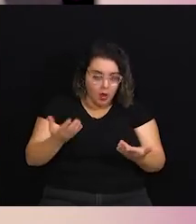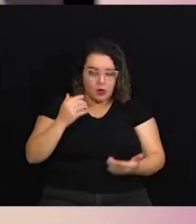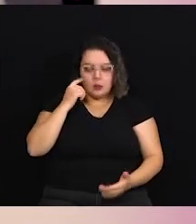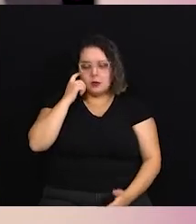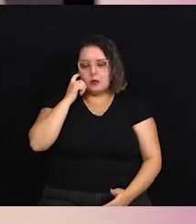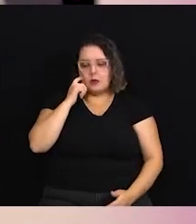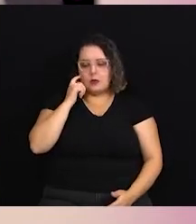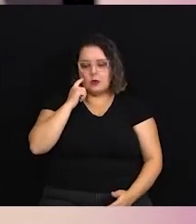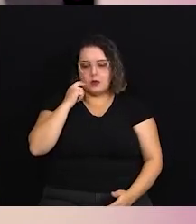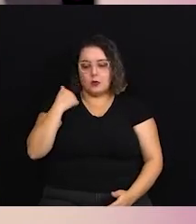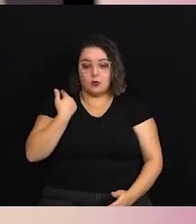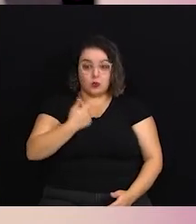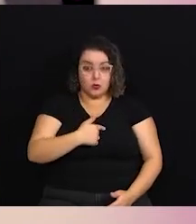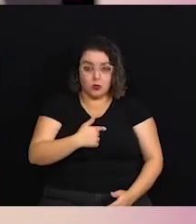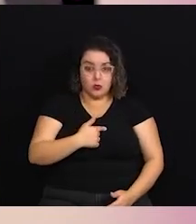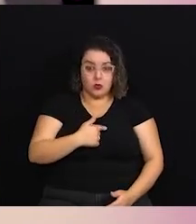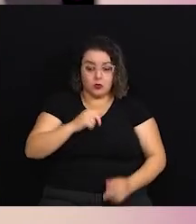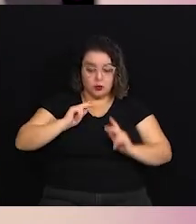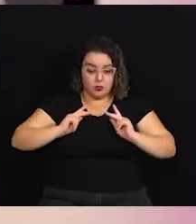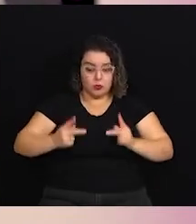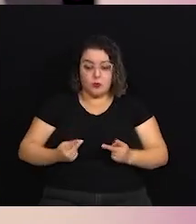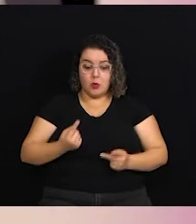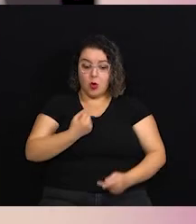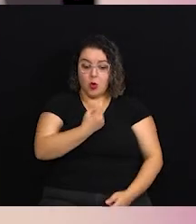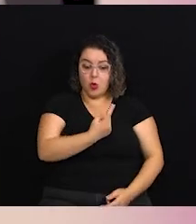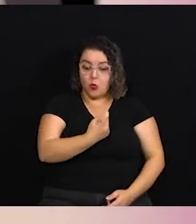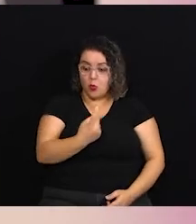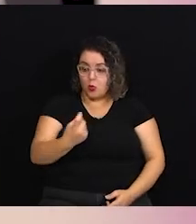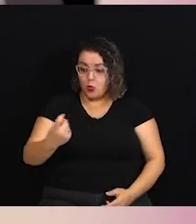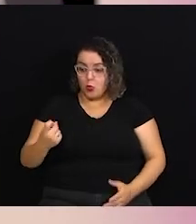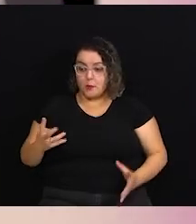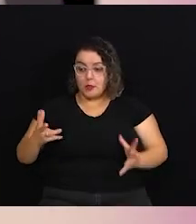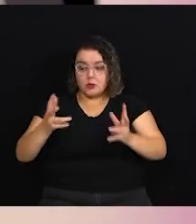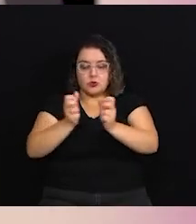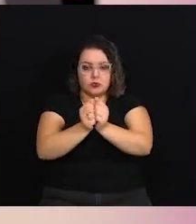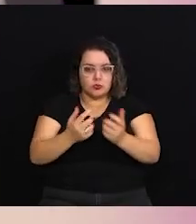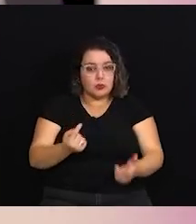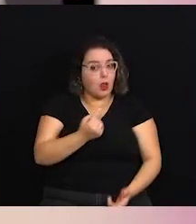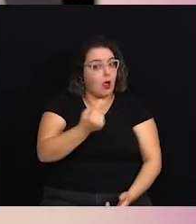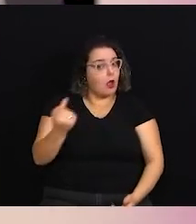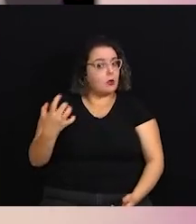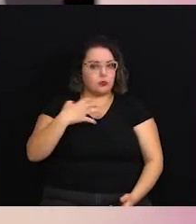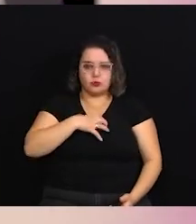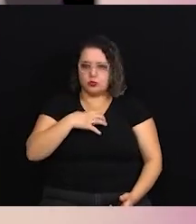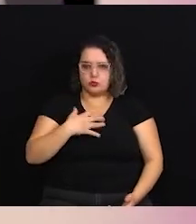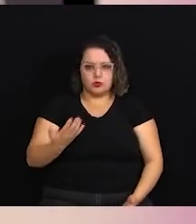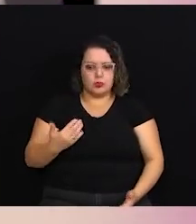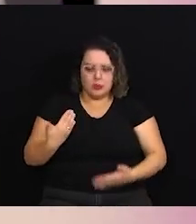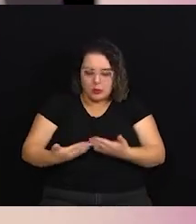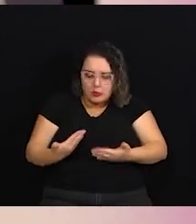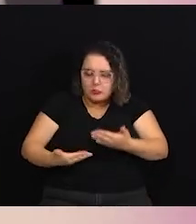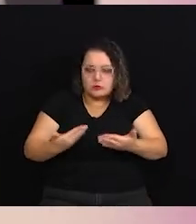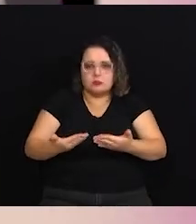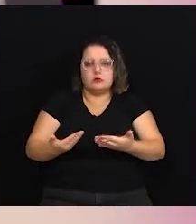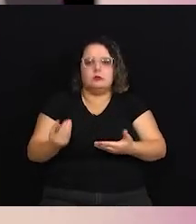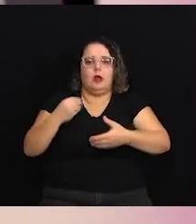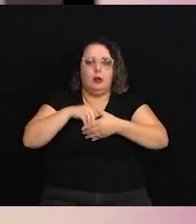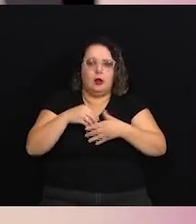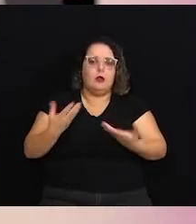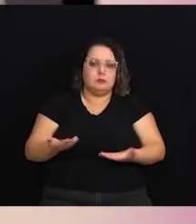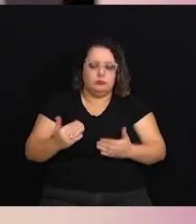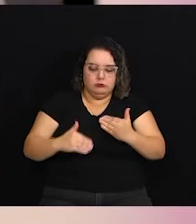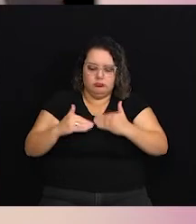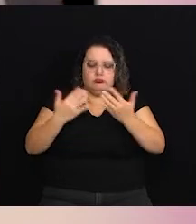eu falei nós somos seres o único sair e cada qual tem o seu modo de funcionamento né